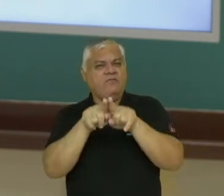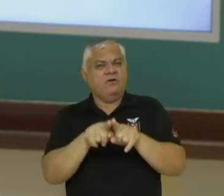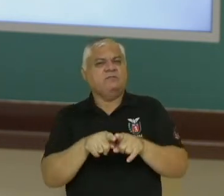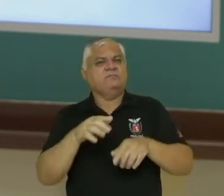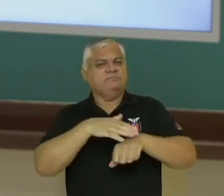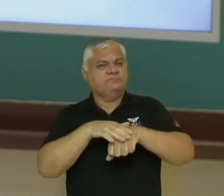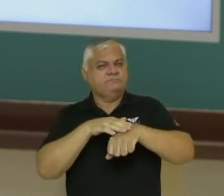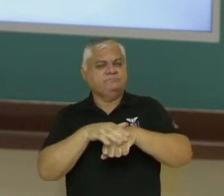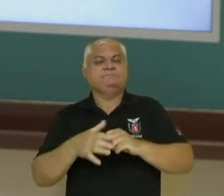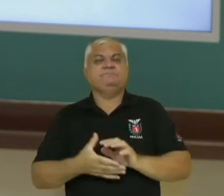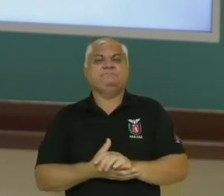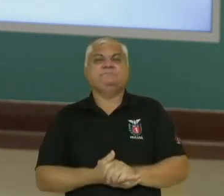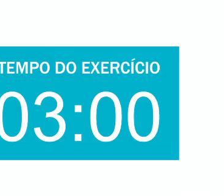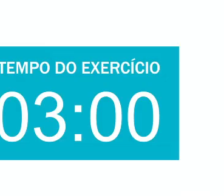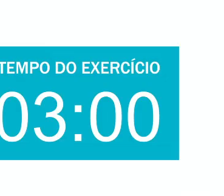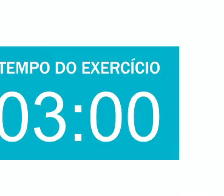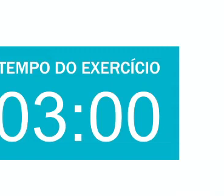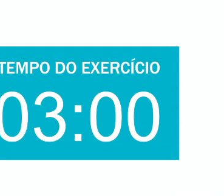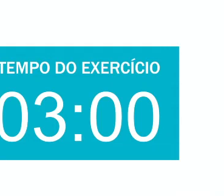discutir.